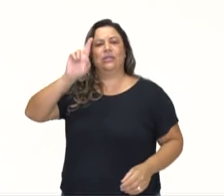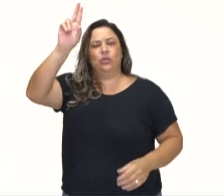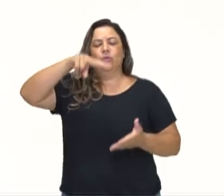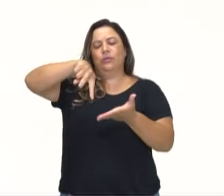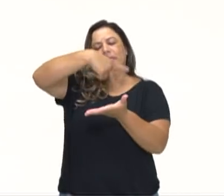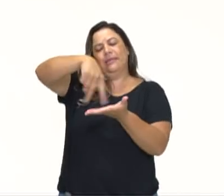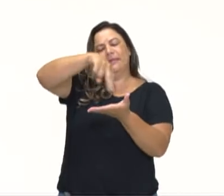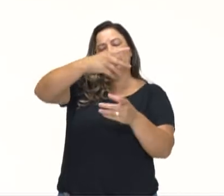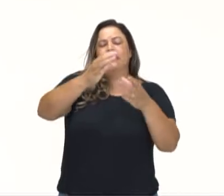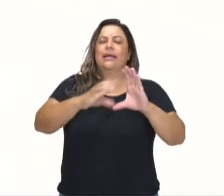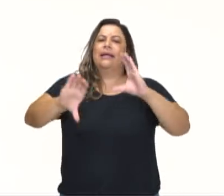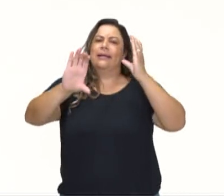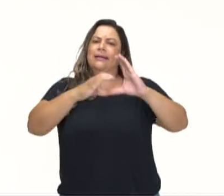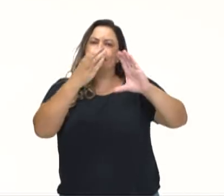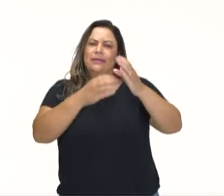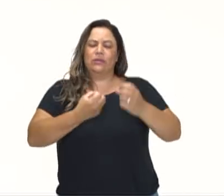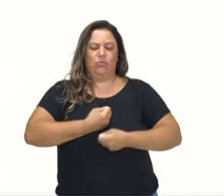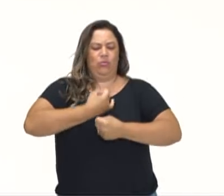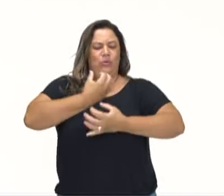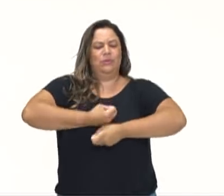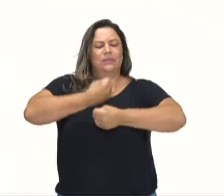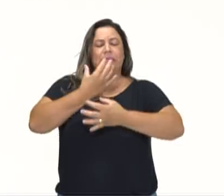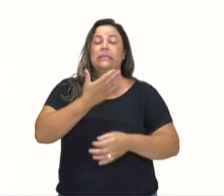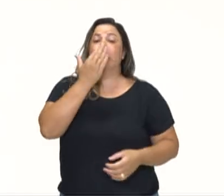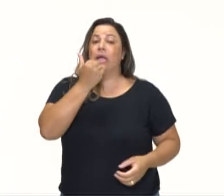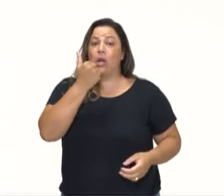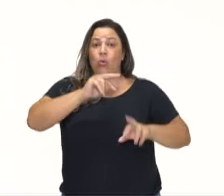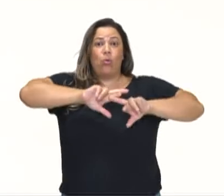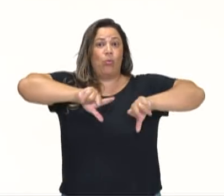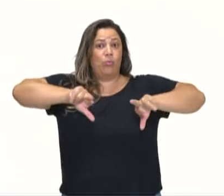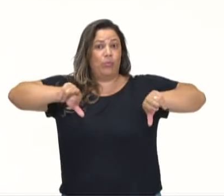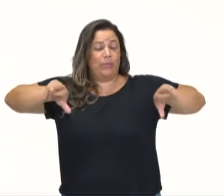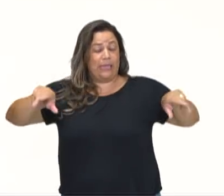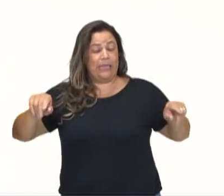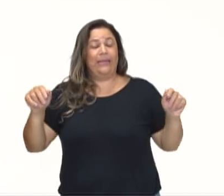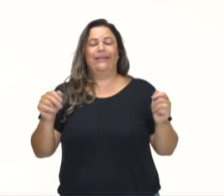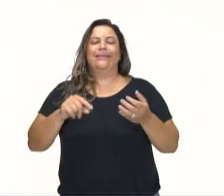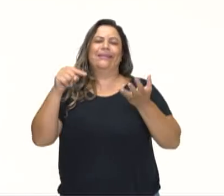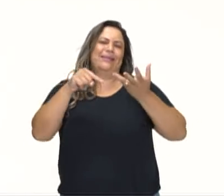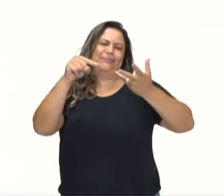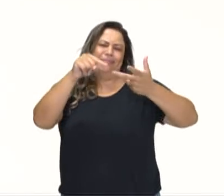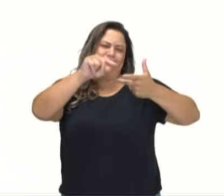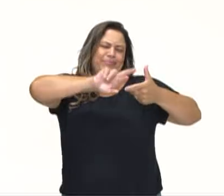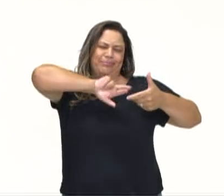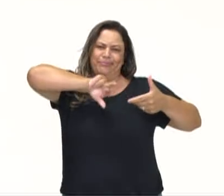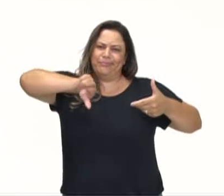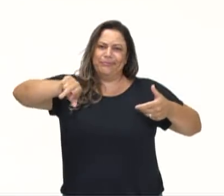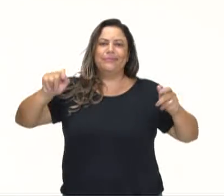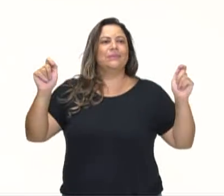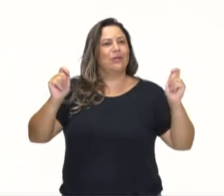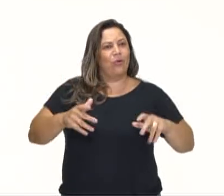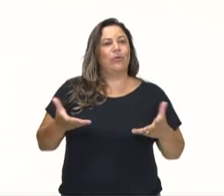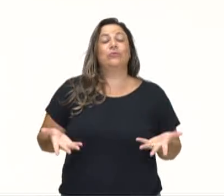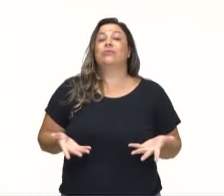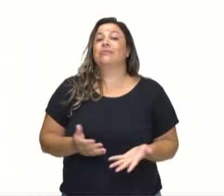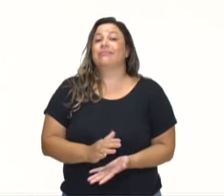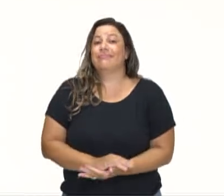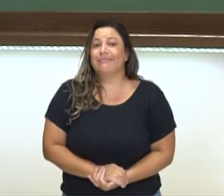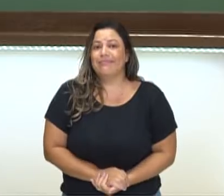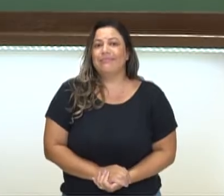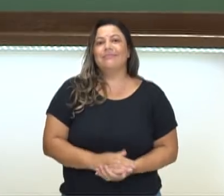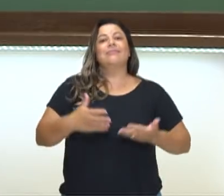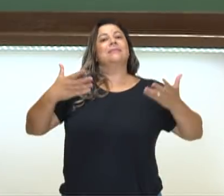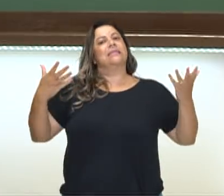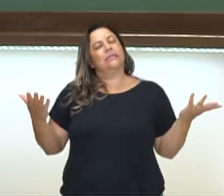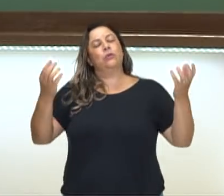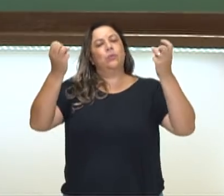cantos, poesias, alimentos, cultos populares, entre muitos outros. Bem, quando